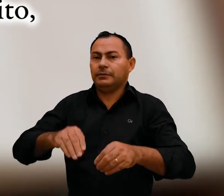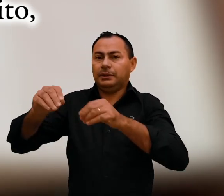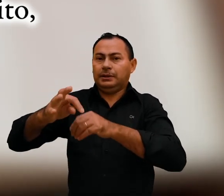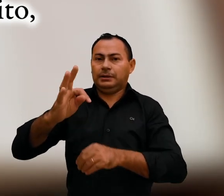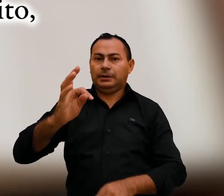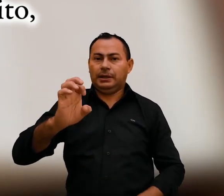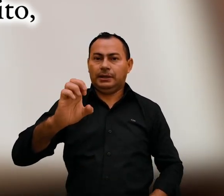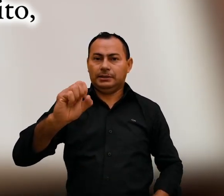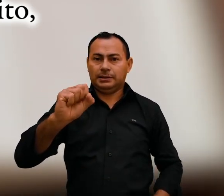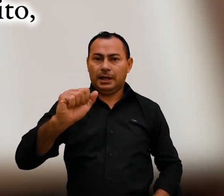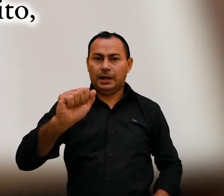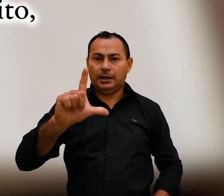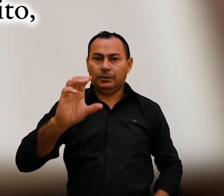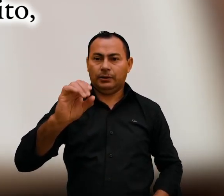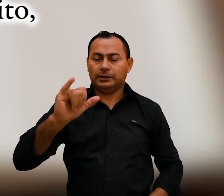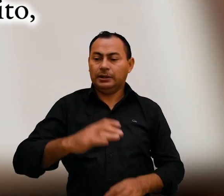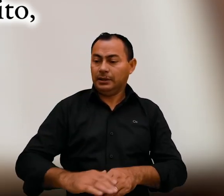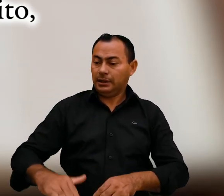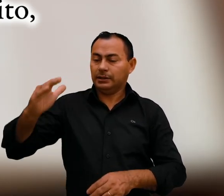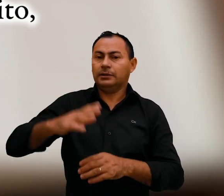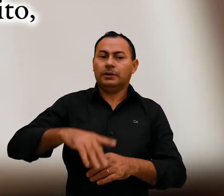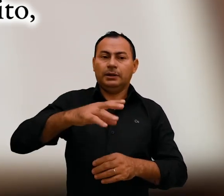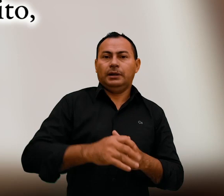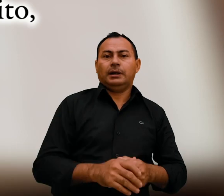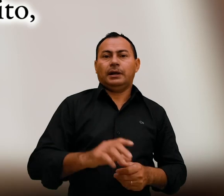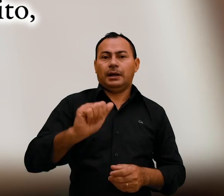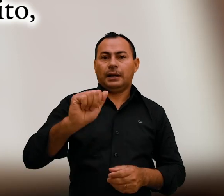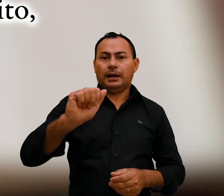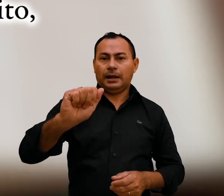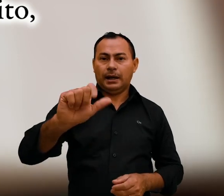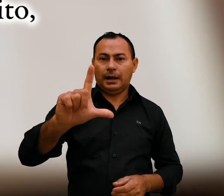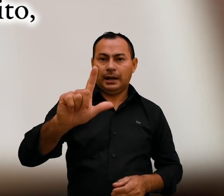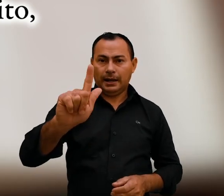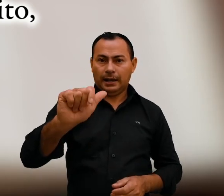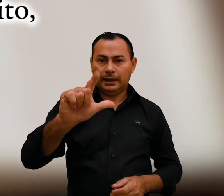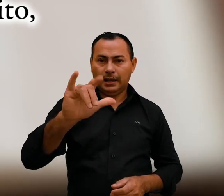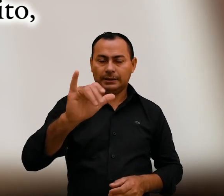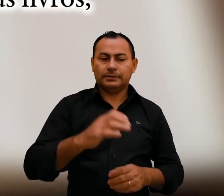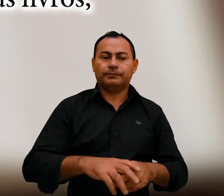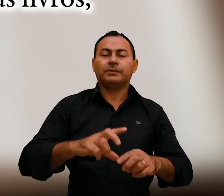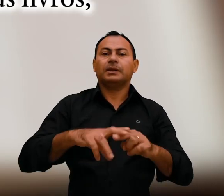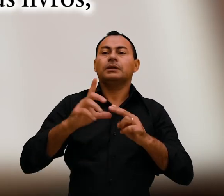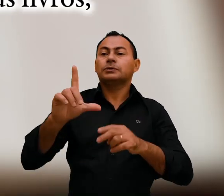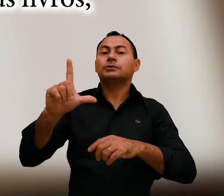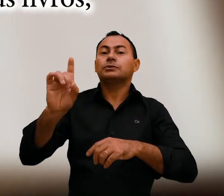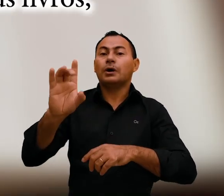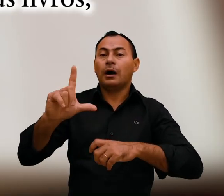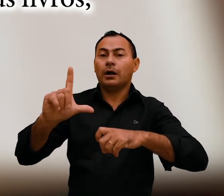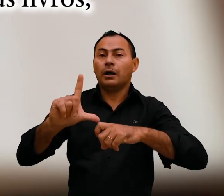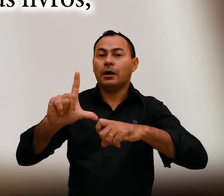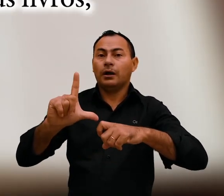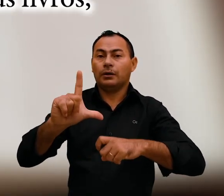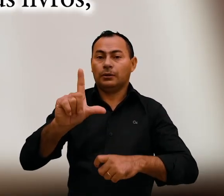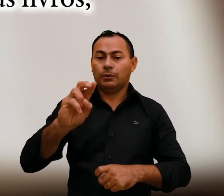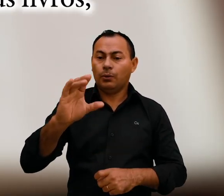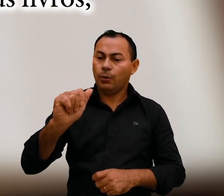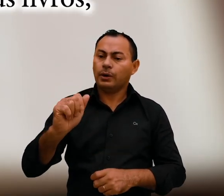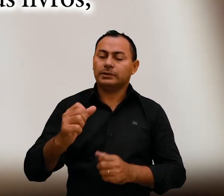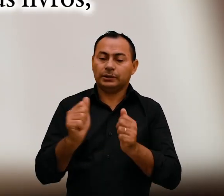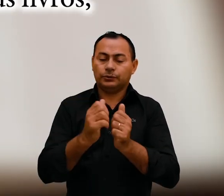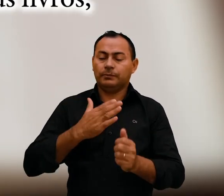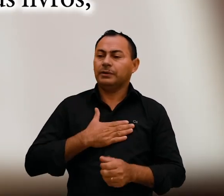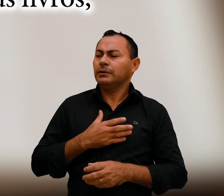tessalônica crescente foi para Galaxy e Tito para a dalmácia só Lucas está comigo